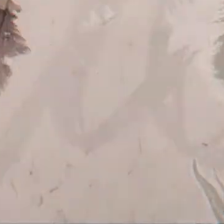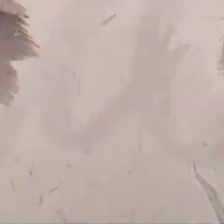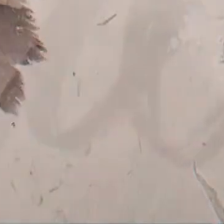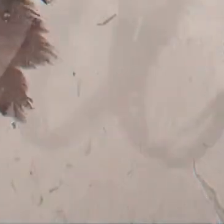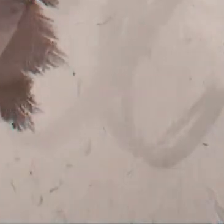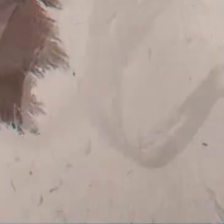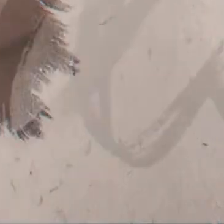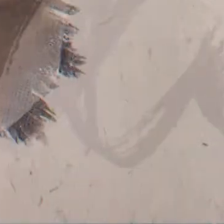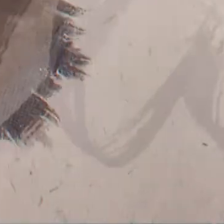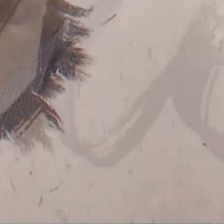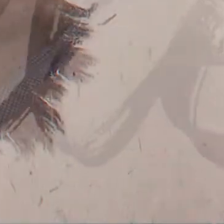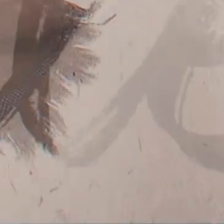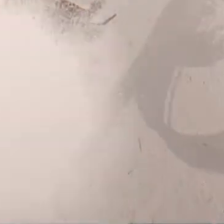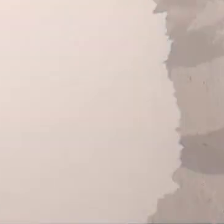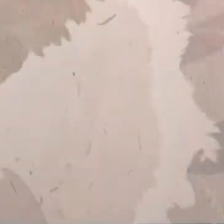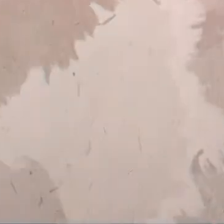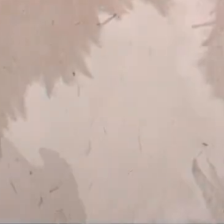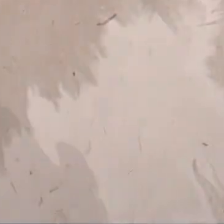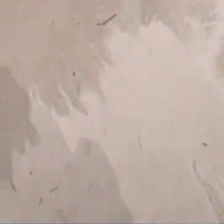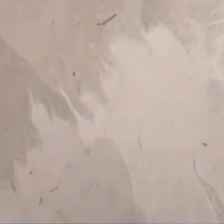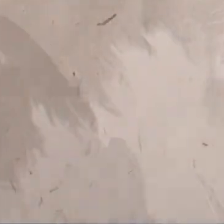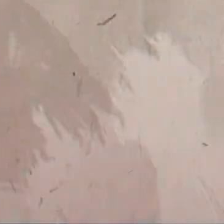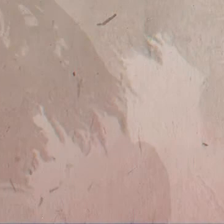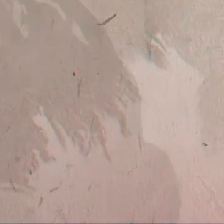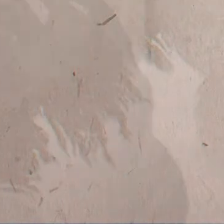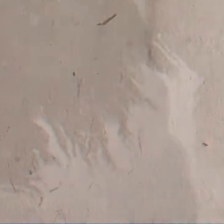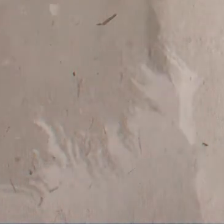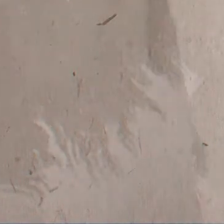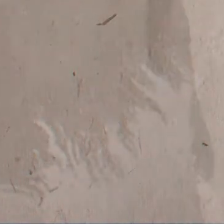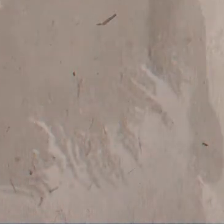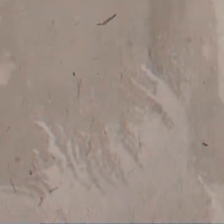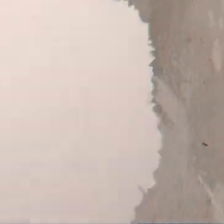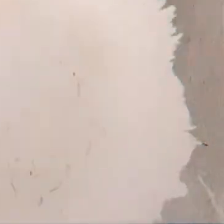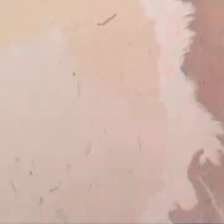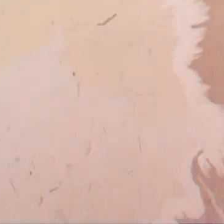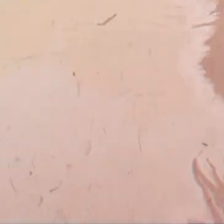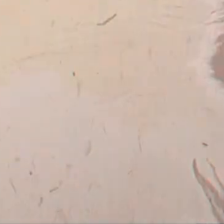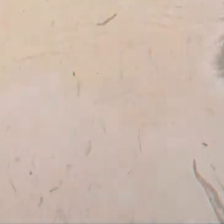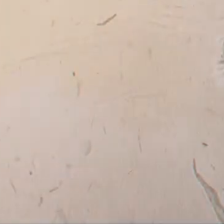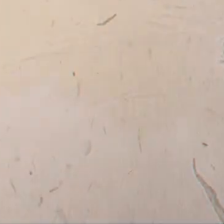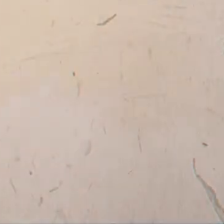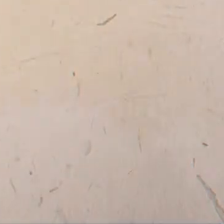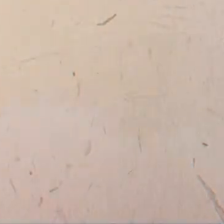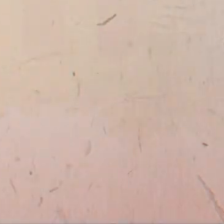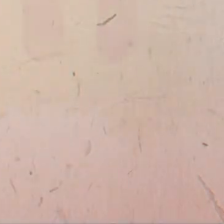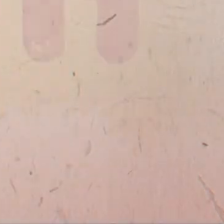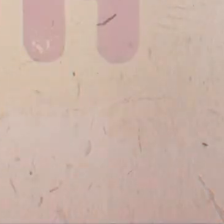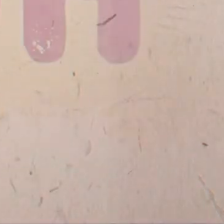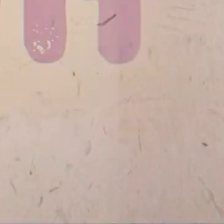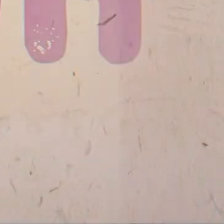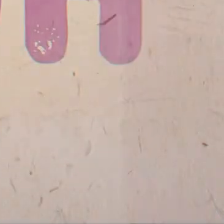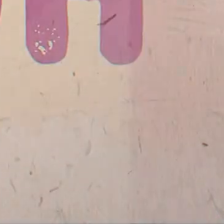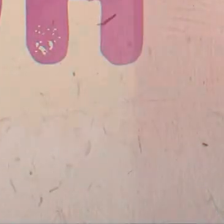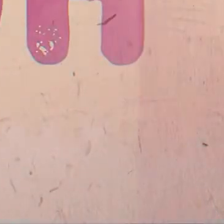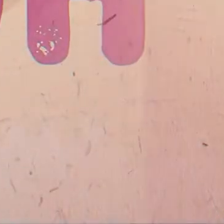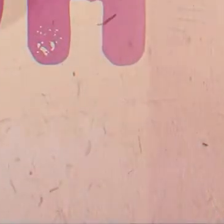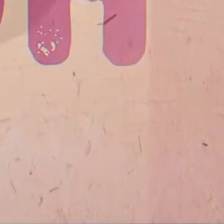a principal medida para prevenir essa forma de transmissão, né, da mãe para o feto, é a mãe estar tomando